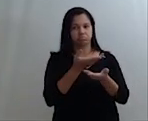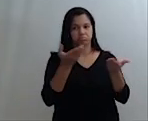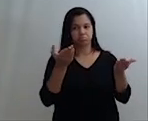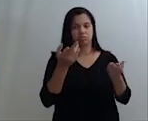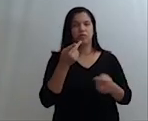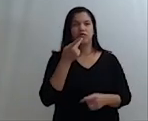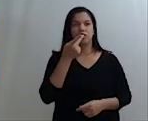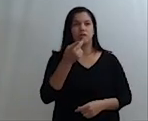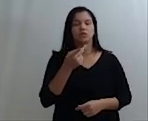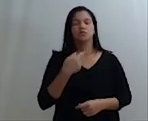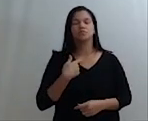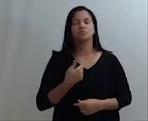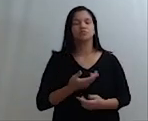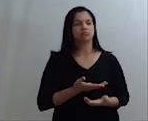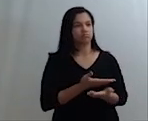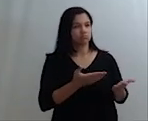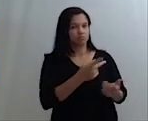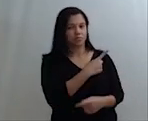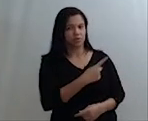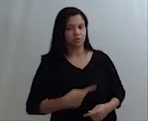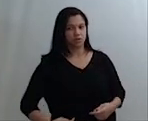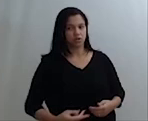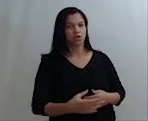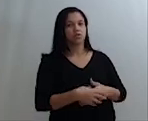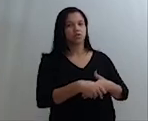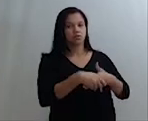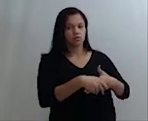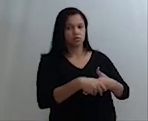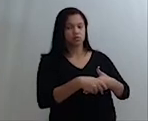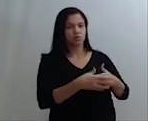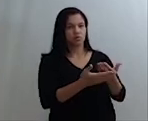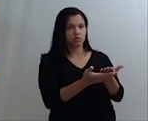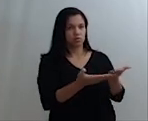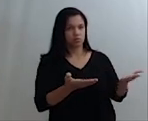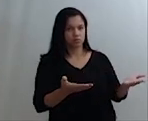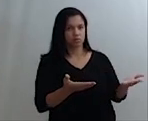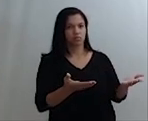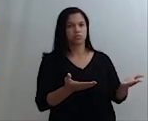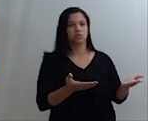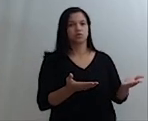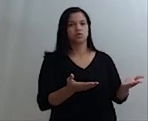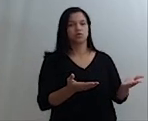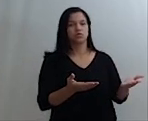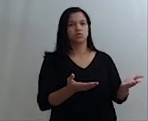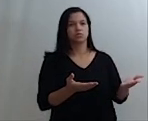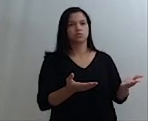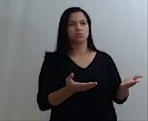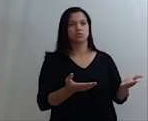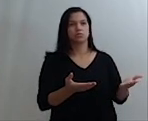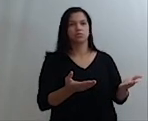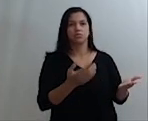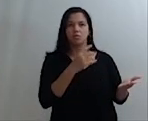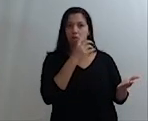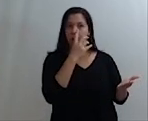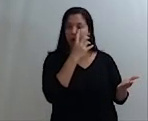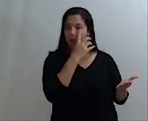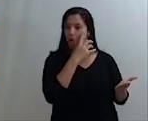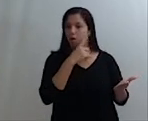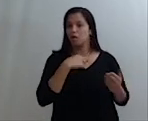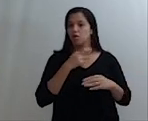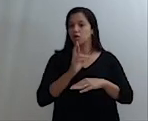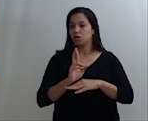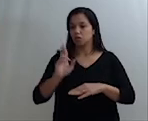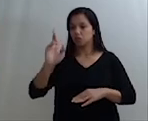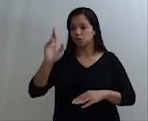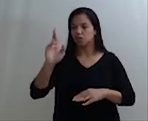senhor presidente cumprimento senhor que também é o relator senhores